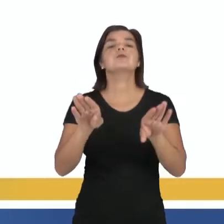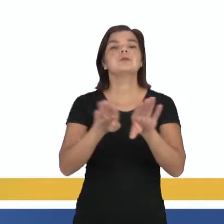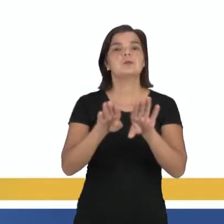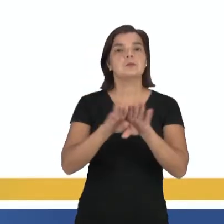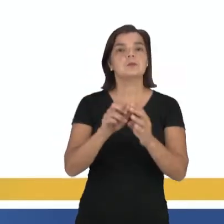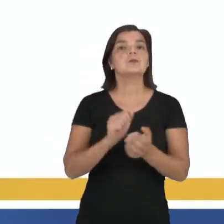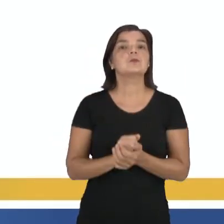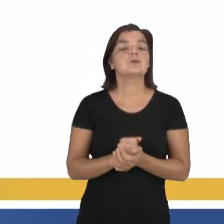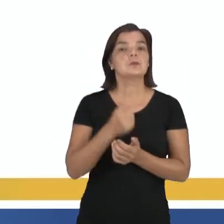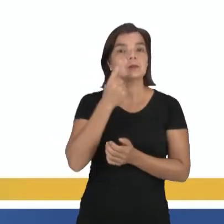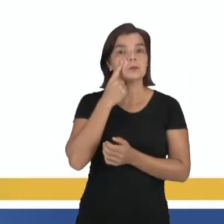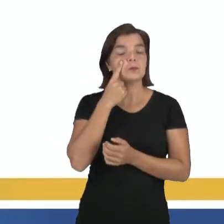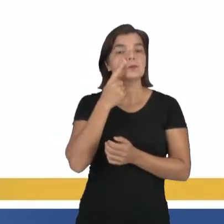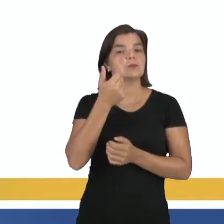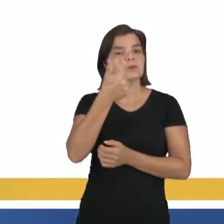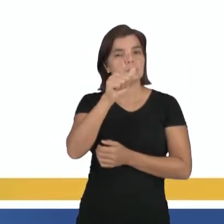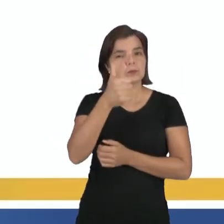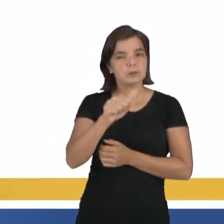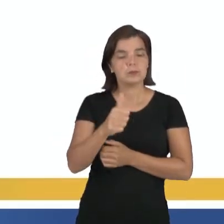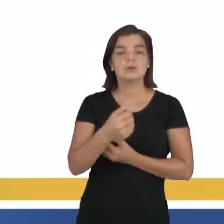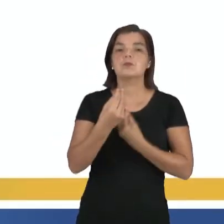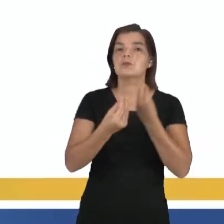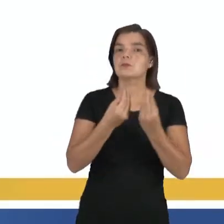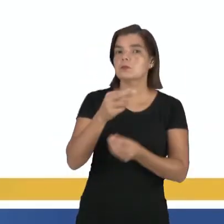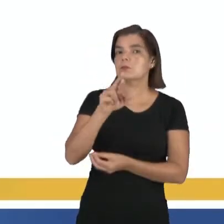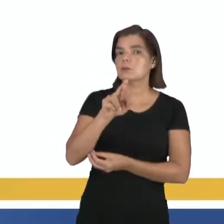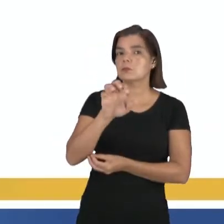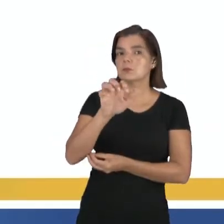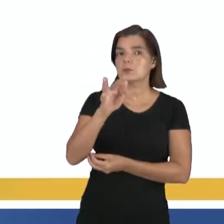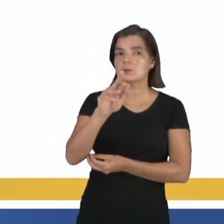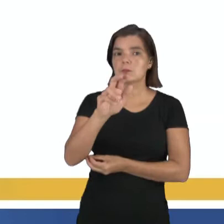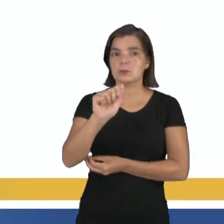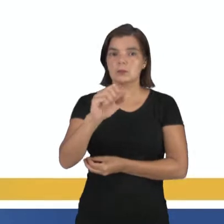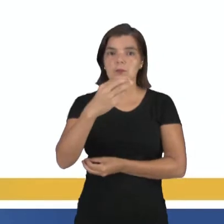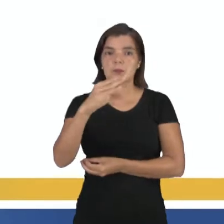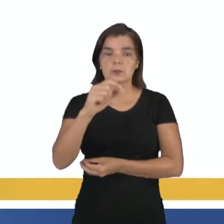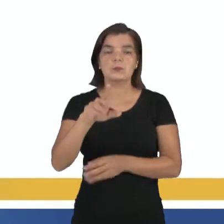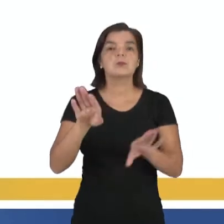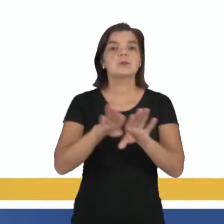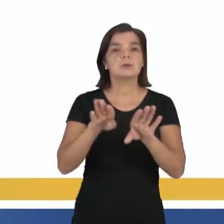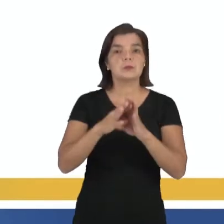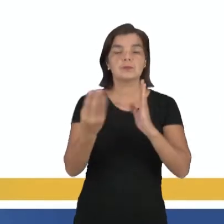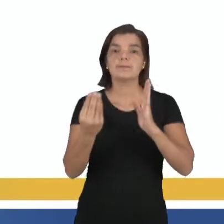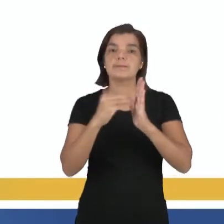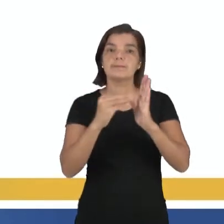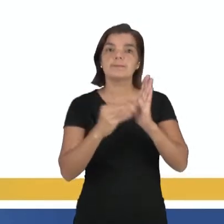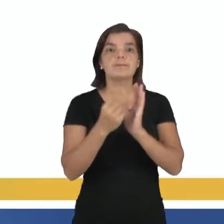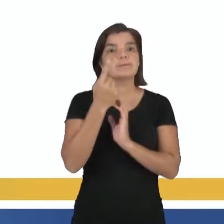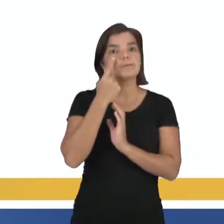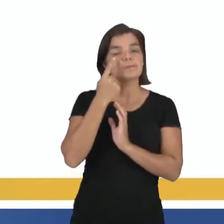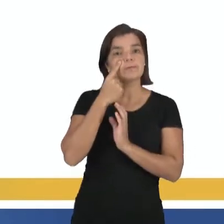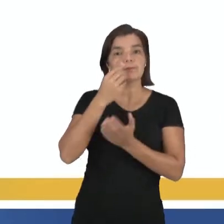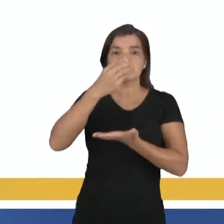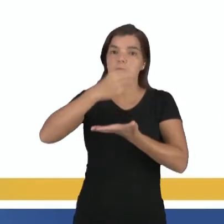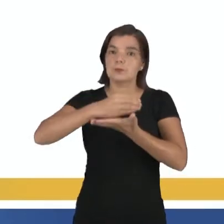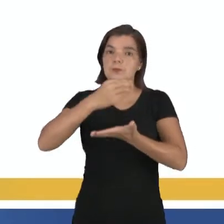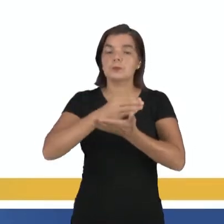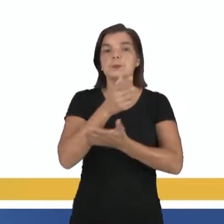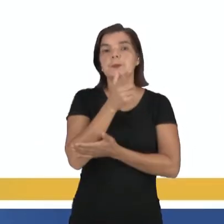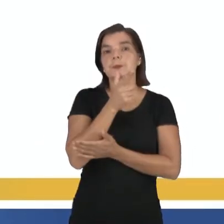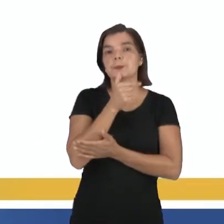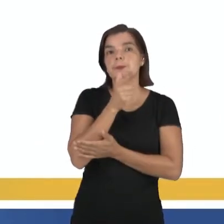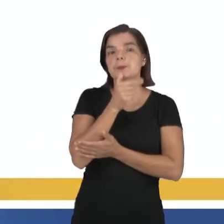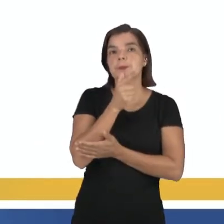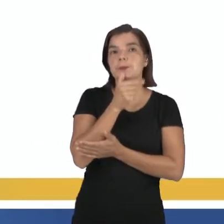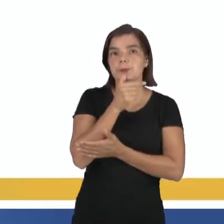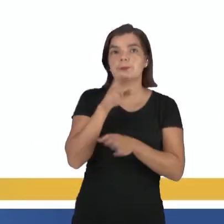é o raio que a gente vai precisar analisar para entender a refração. E para entender isso de uma forma aplicável, verifica que tem um copo d'água